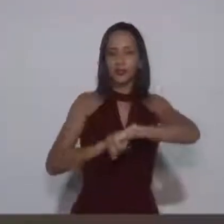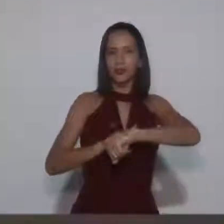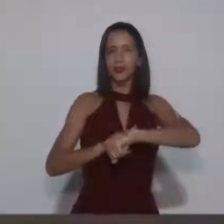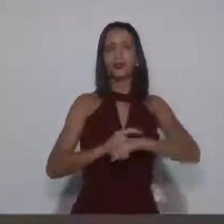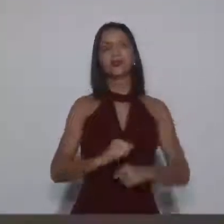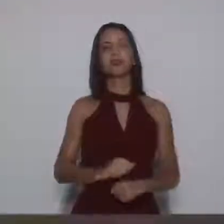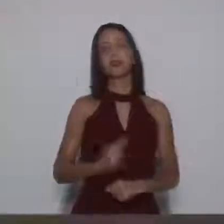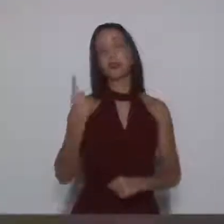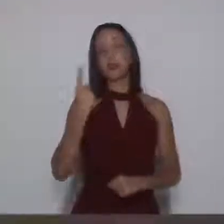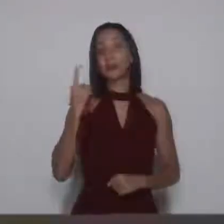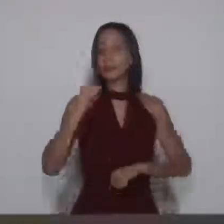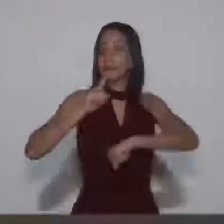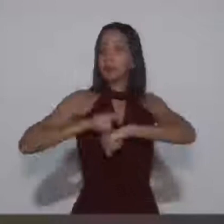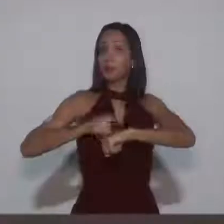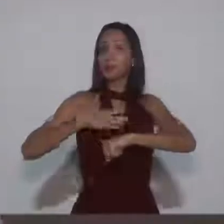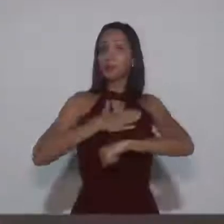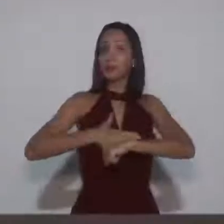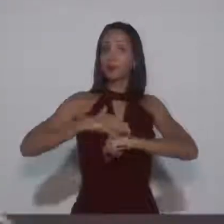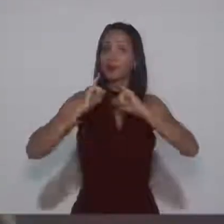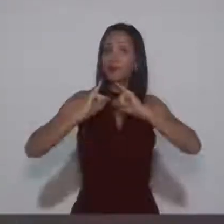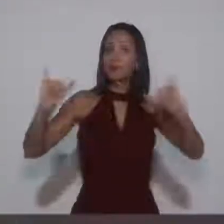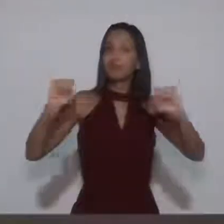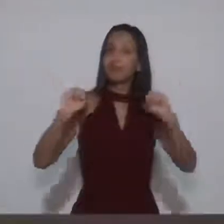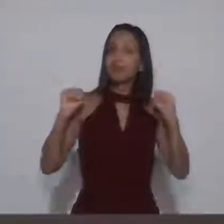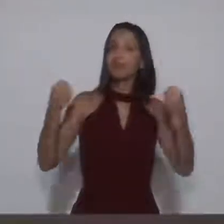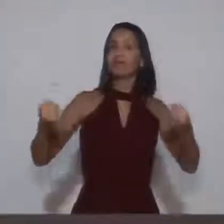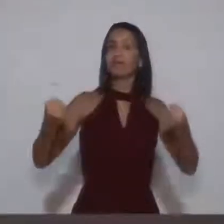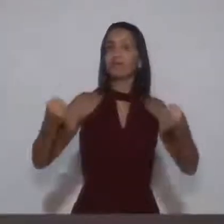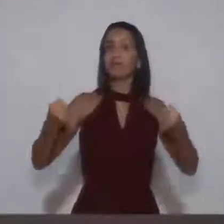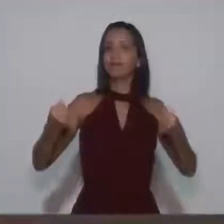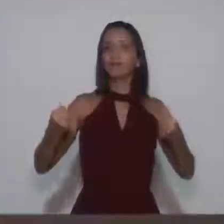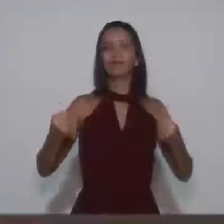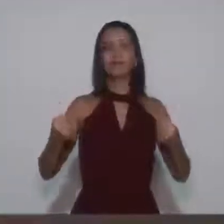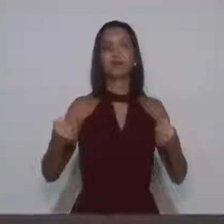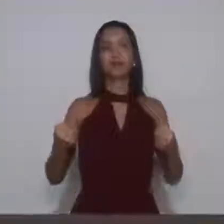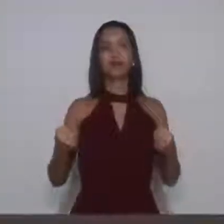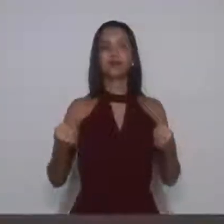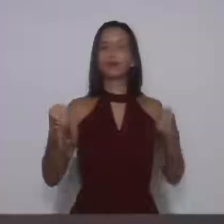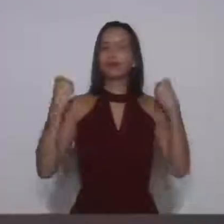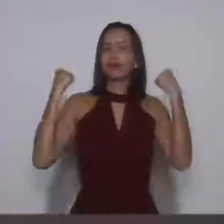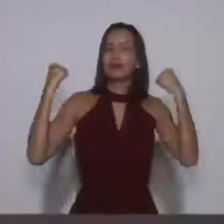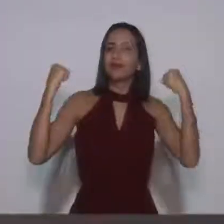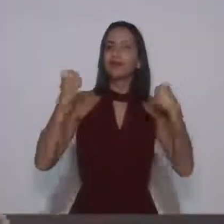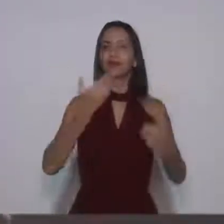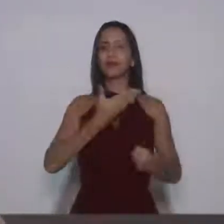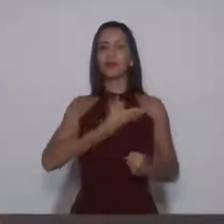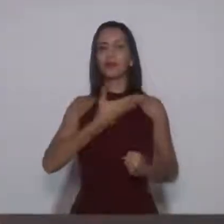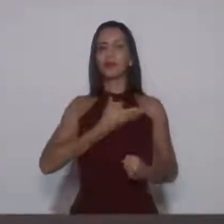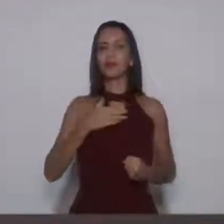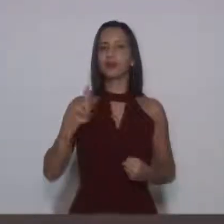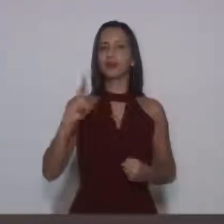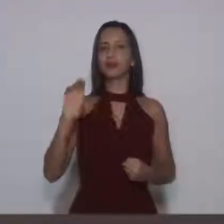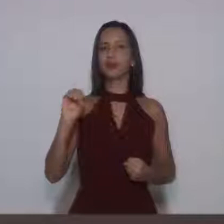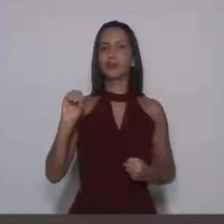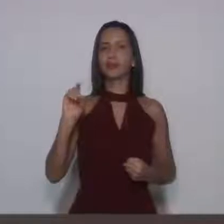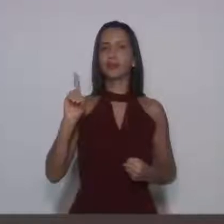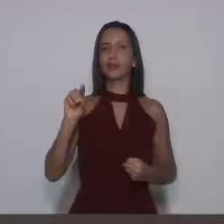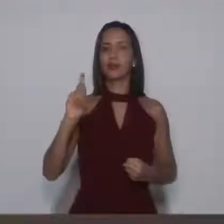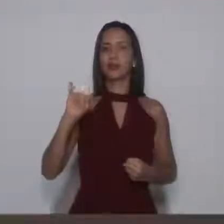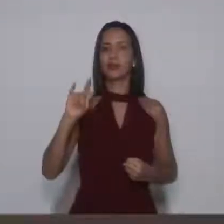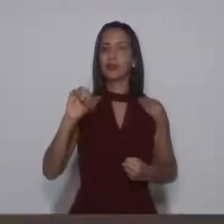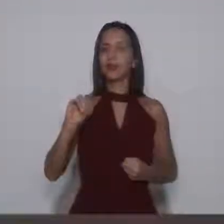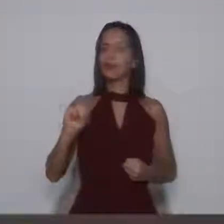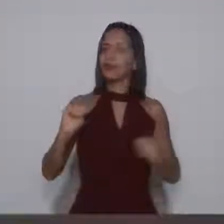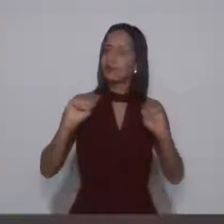uma mensagem de força e coragem aí ao Rodrigo, né, o grande amigo, um cara tão inteligente, tão dedicado,